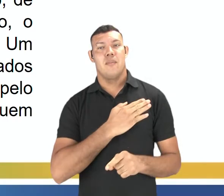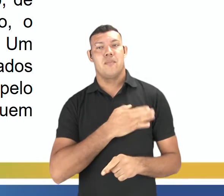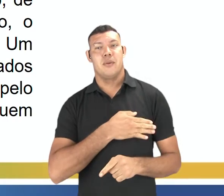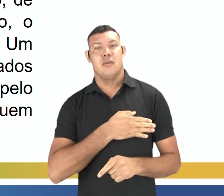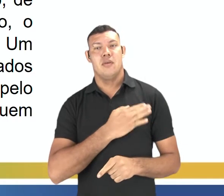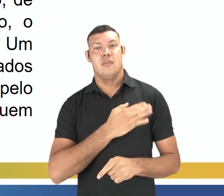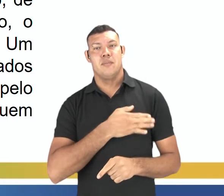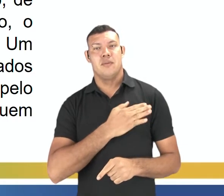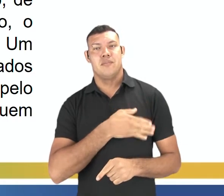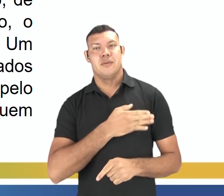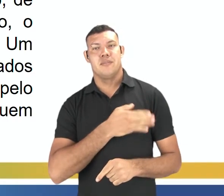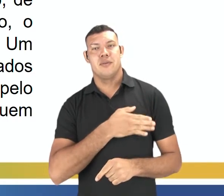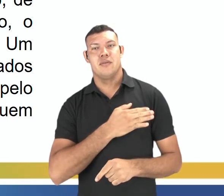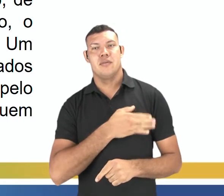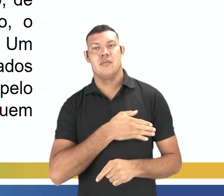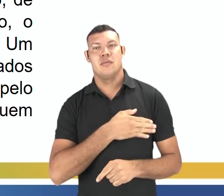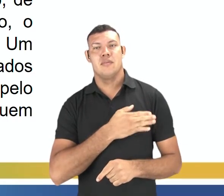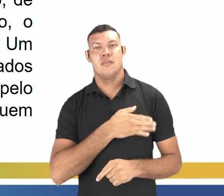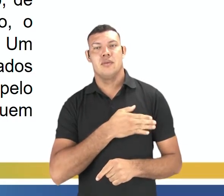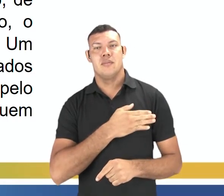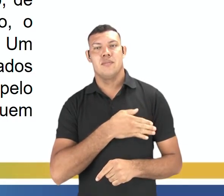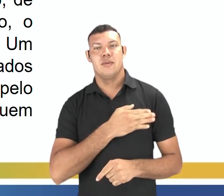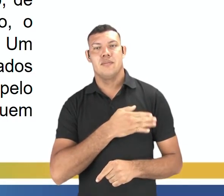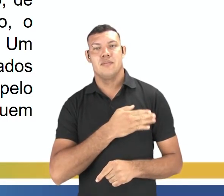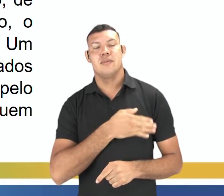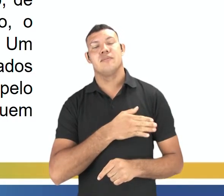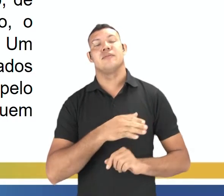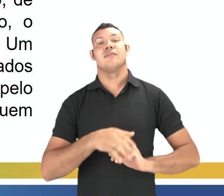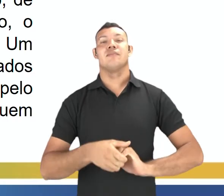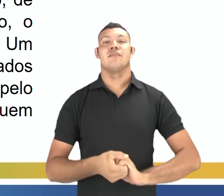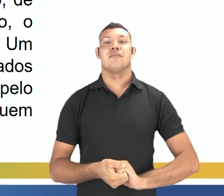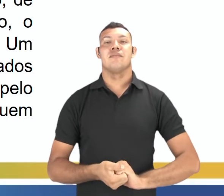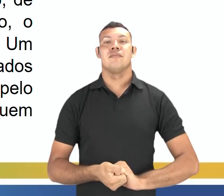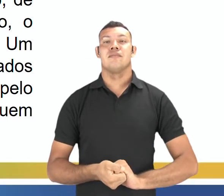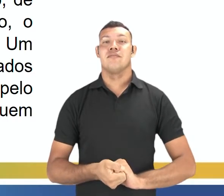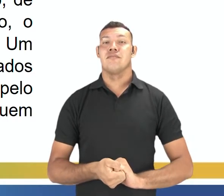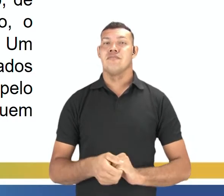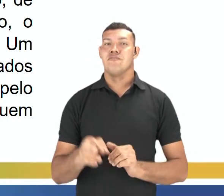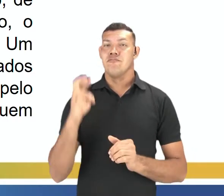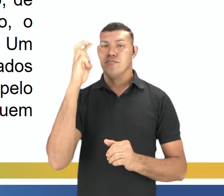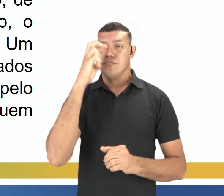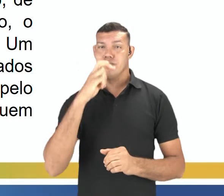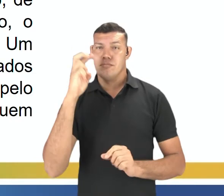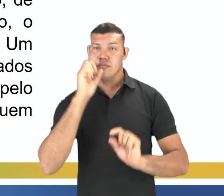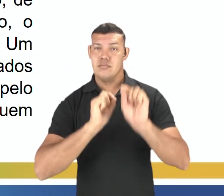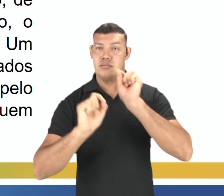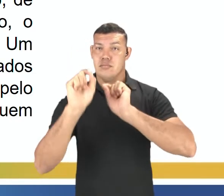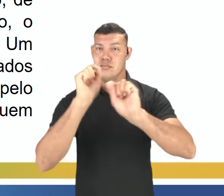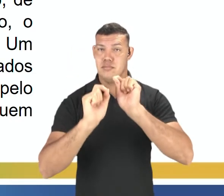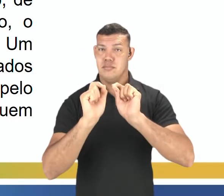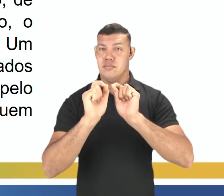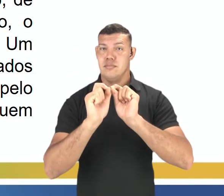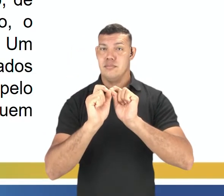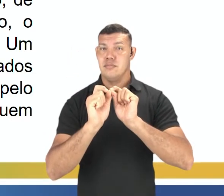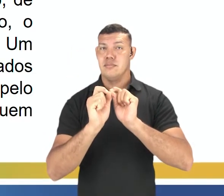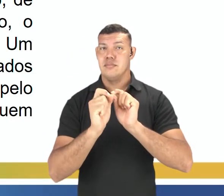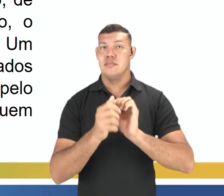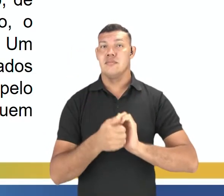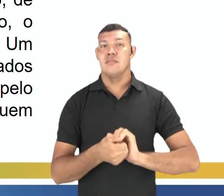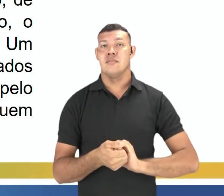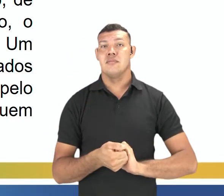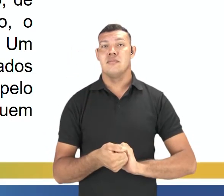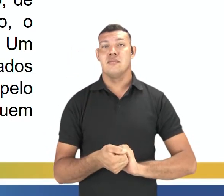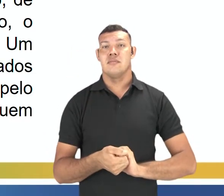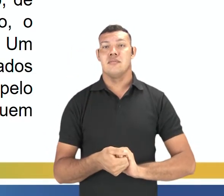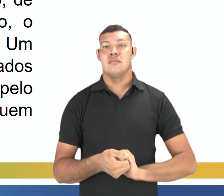pelos sistemas parasimpático. Observe-se, portanto, que eles possuem ações